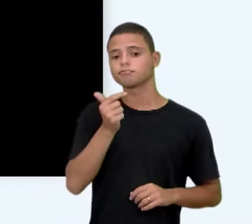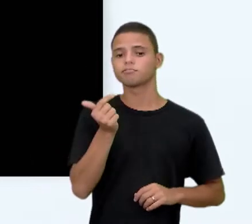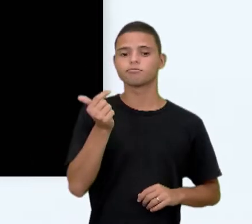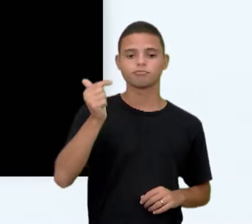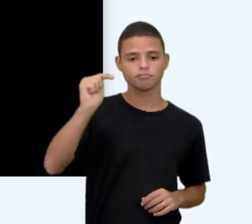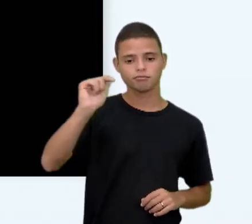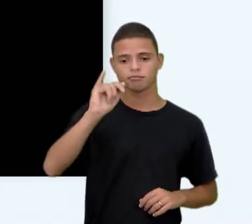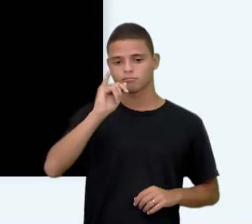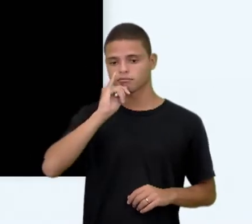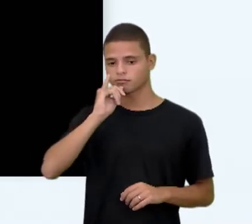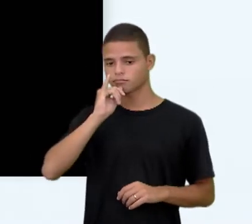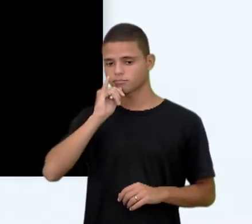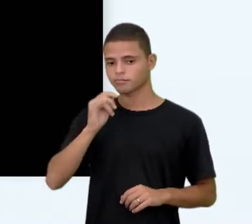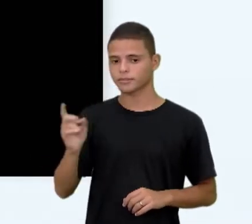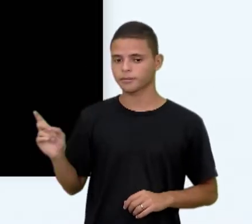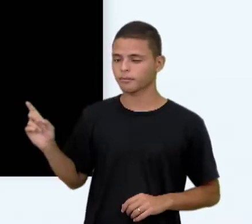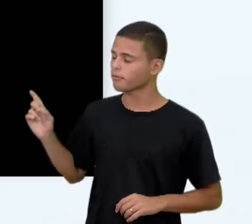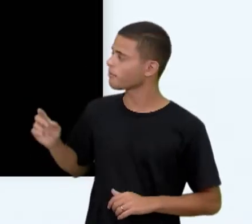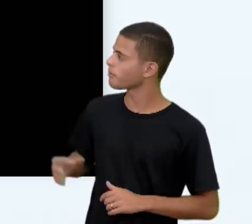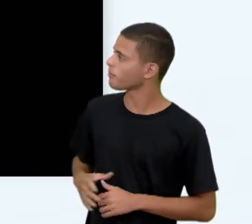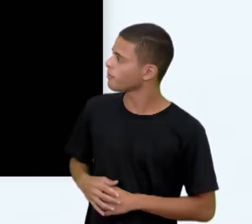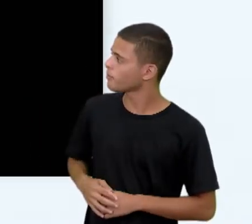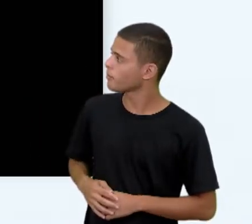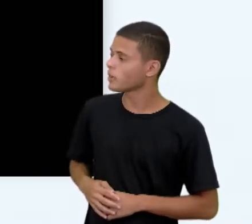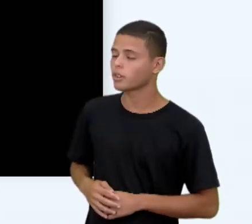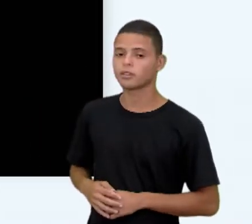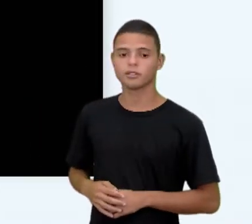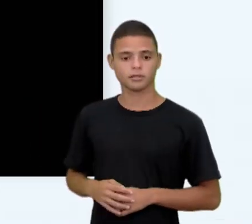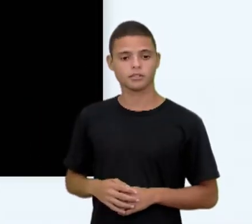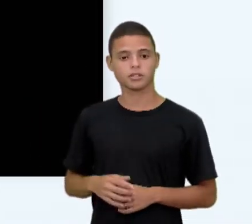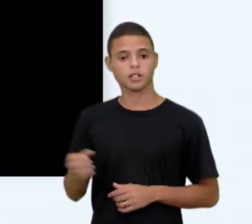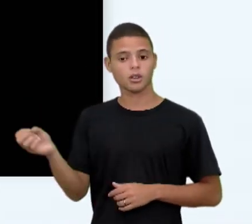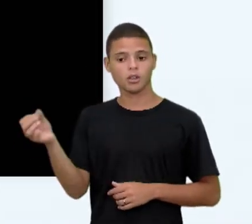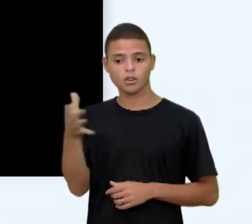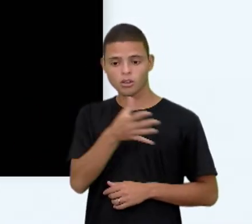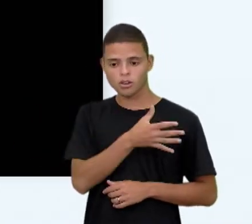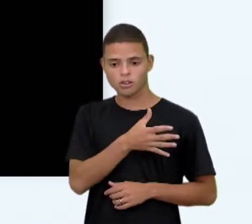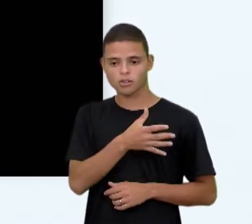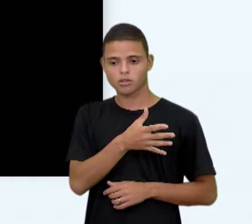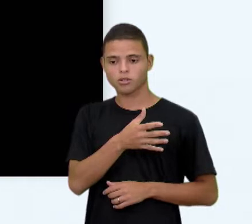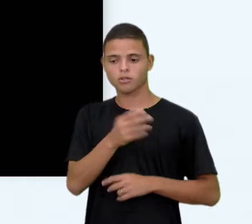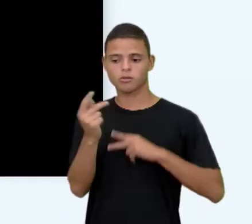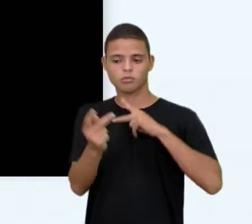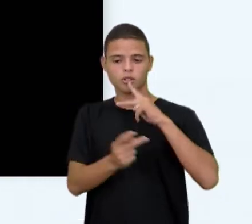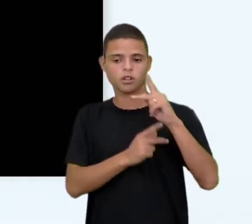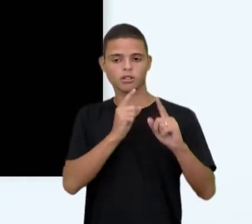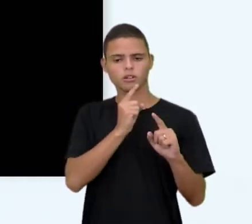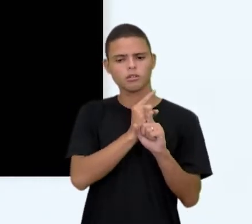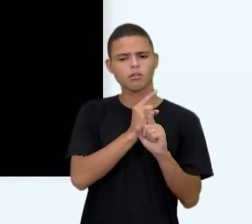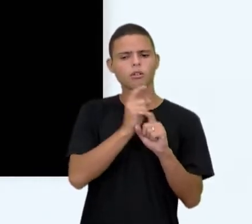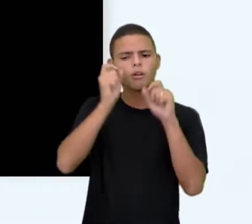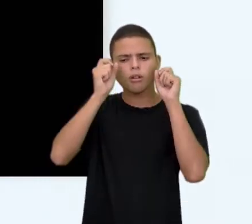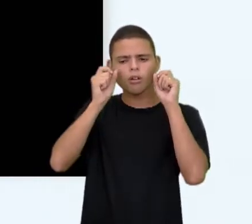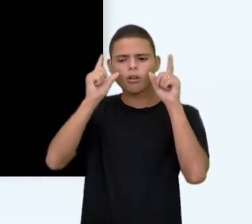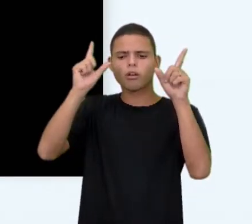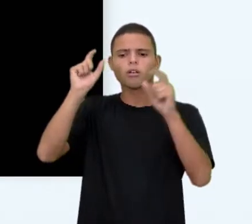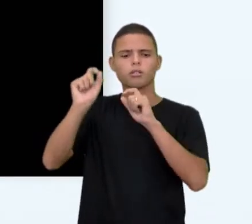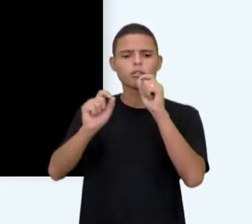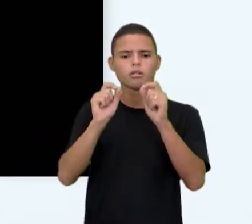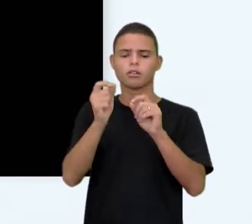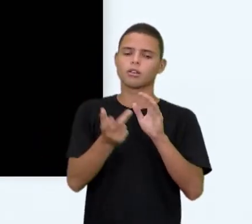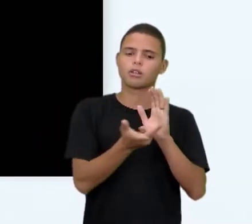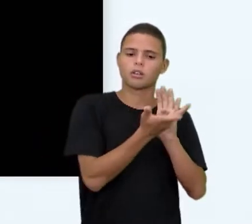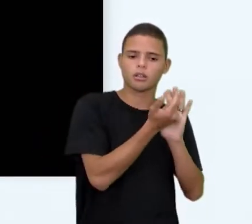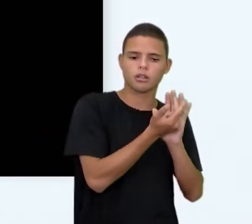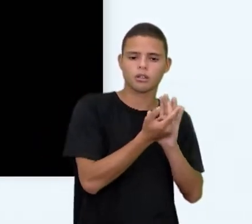astronauta anexando uma bandeira a um novo planeta encontrado. O que nos chama atenção nesta imagem